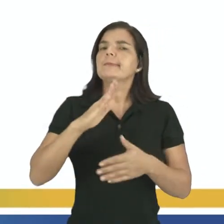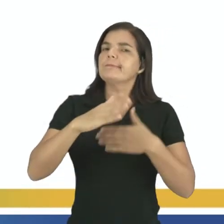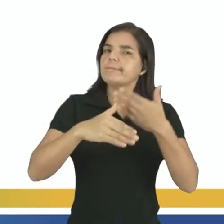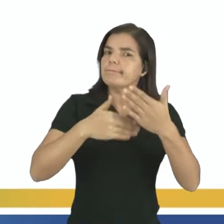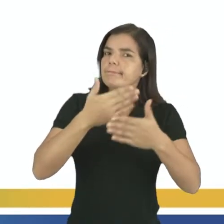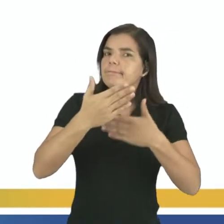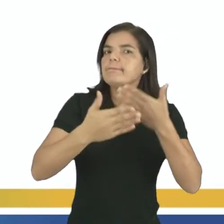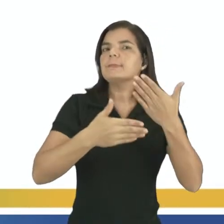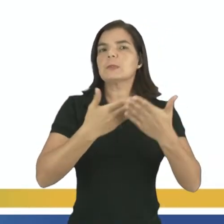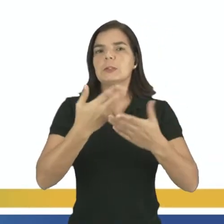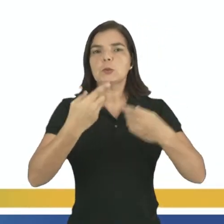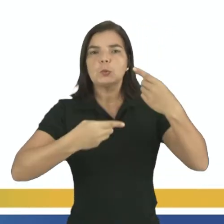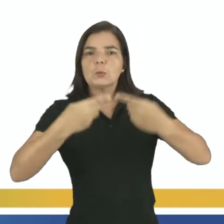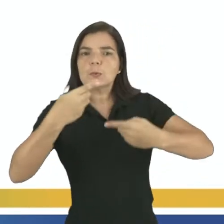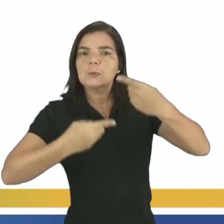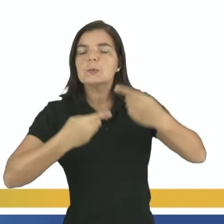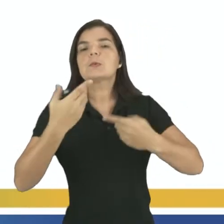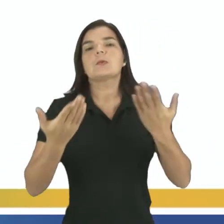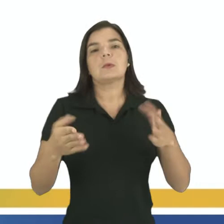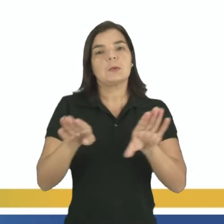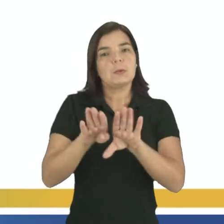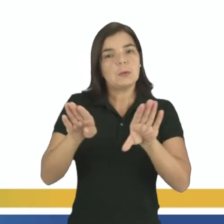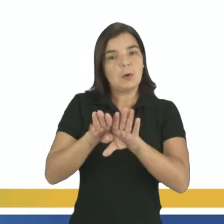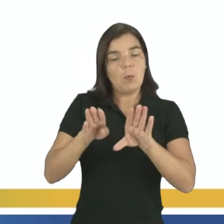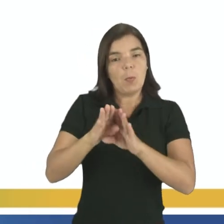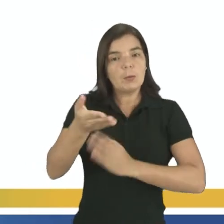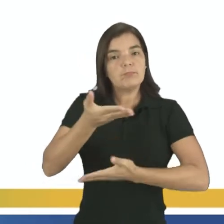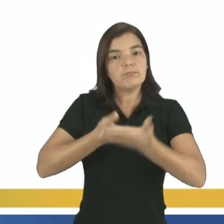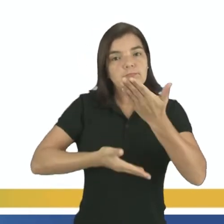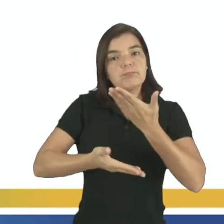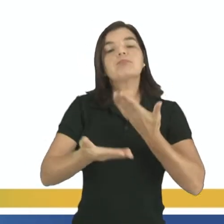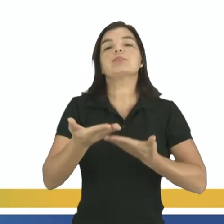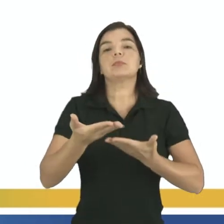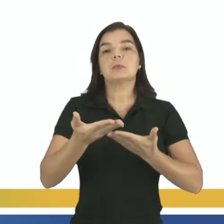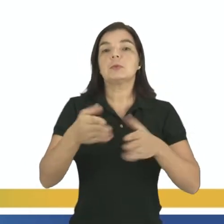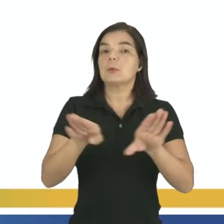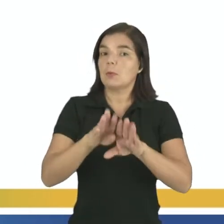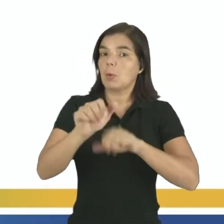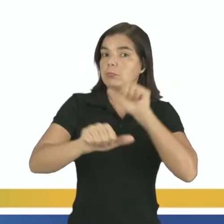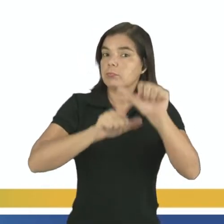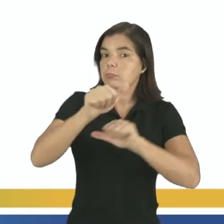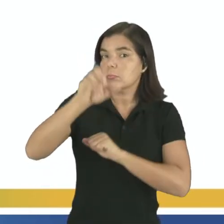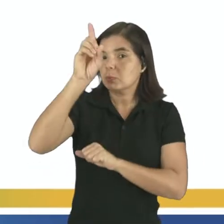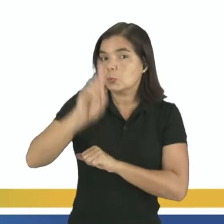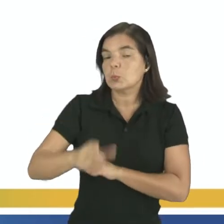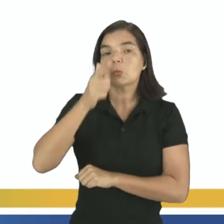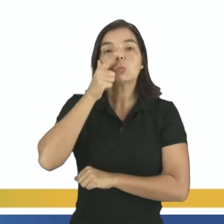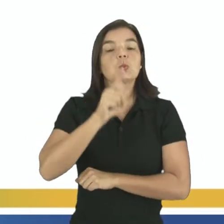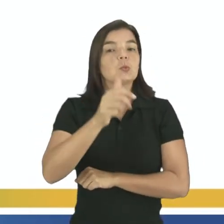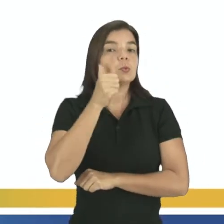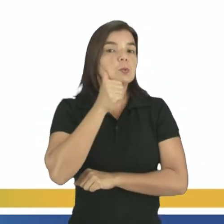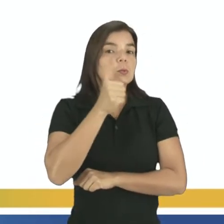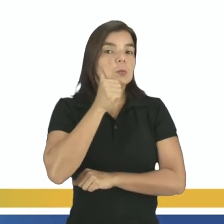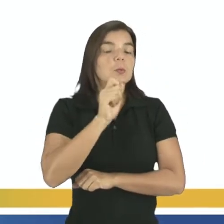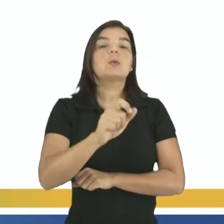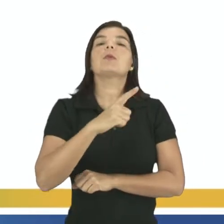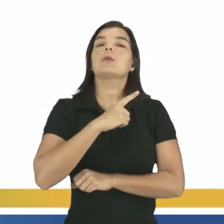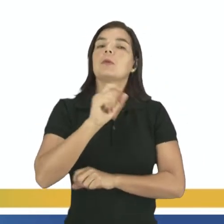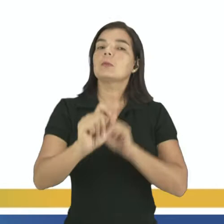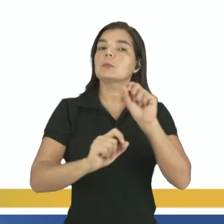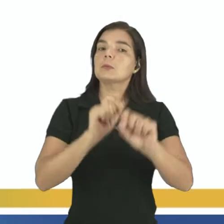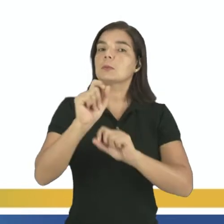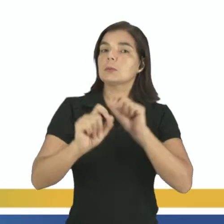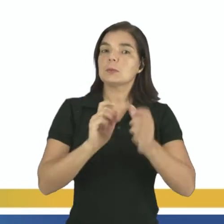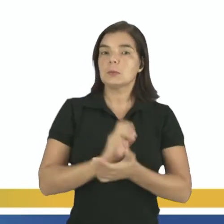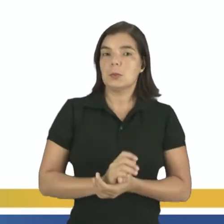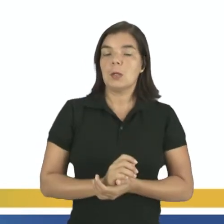dessa reviravolta, além da relação da mudança da sociedade, dos direitos alcançados pela mulher, nós também